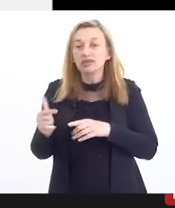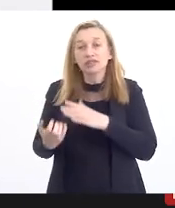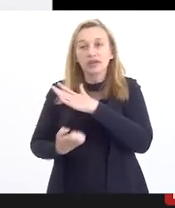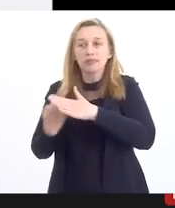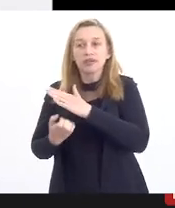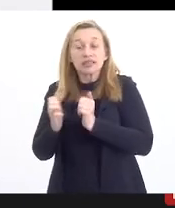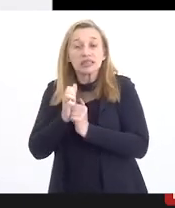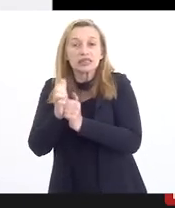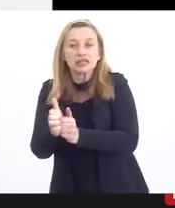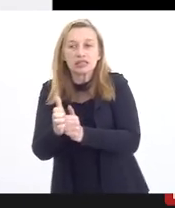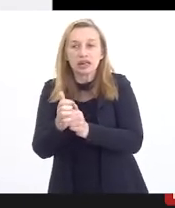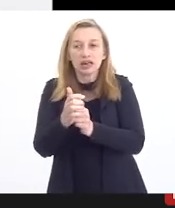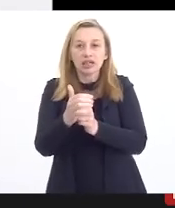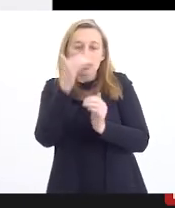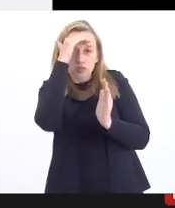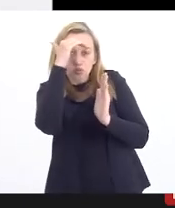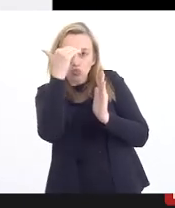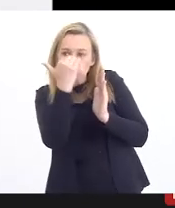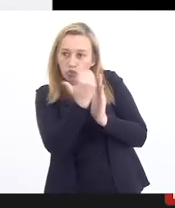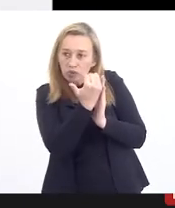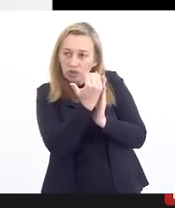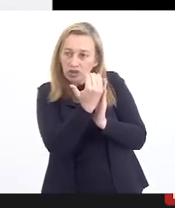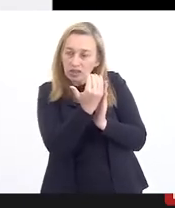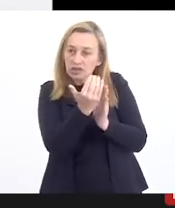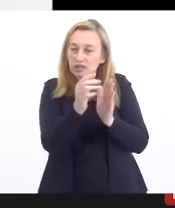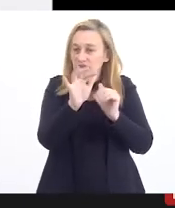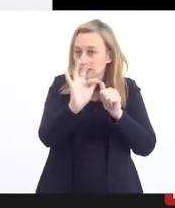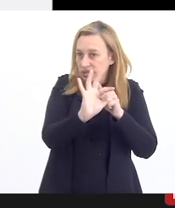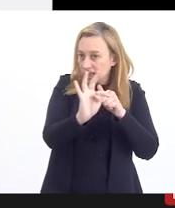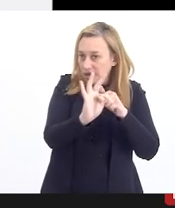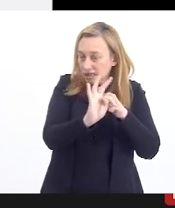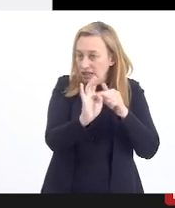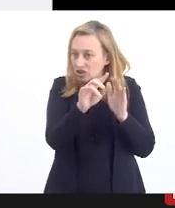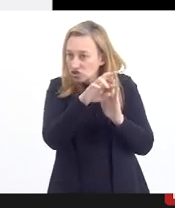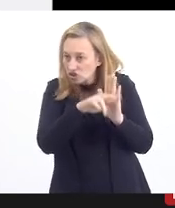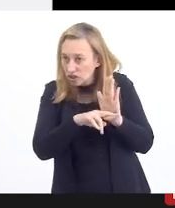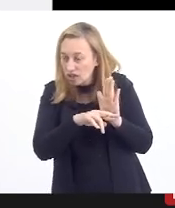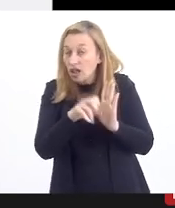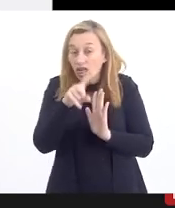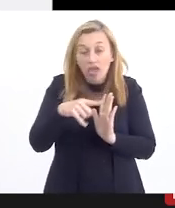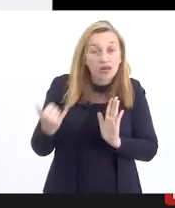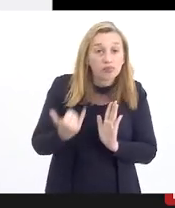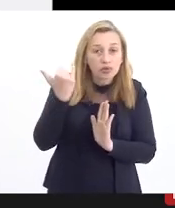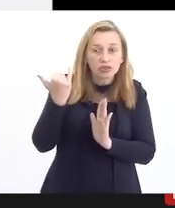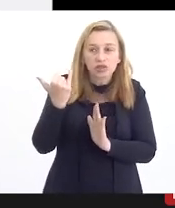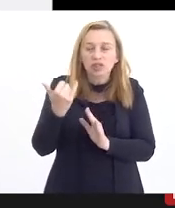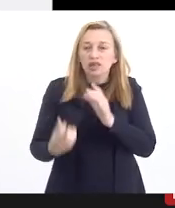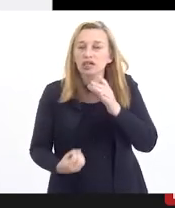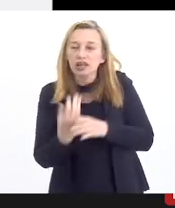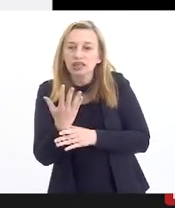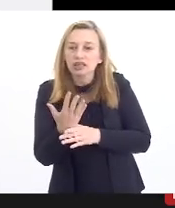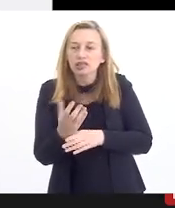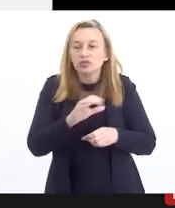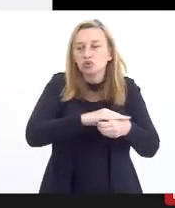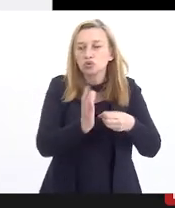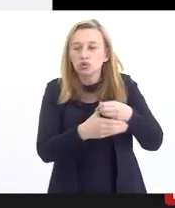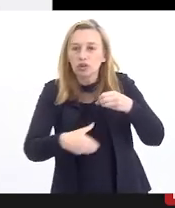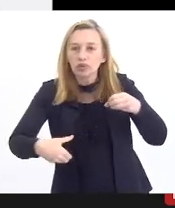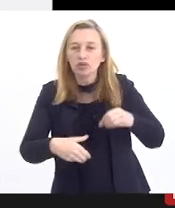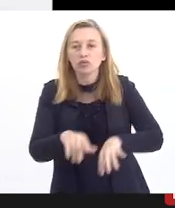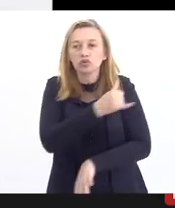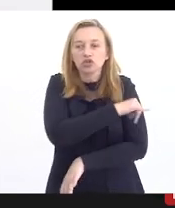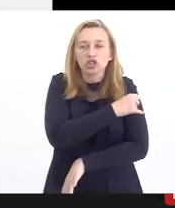seguem determinações técnicas, né? O doutor Humberto tem uma participação muito importante na construção do saneamento do Rio de Janeiro,